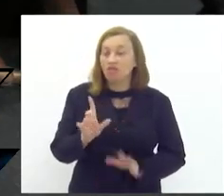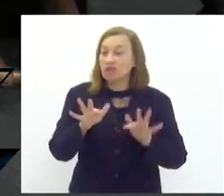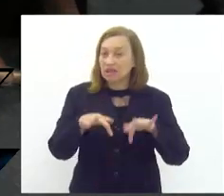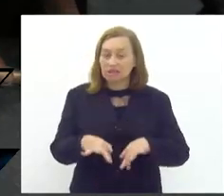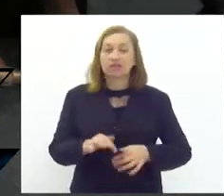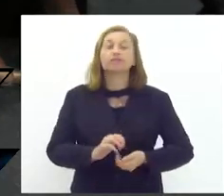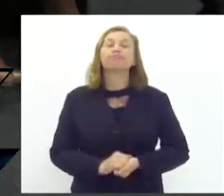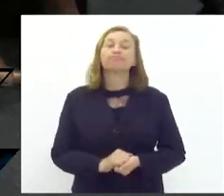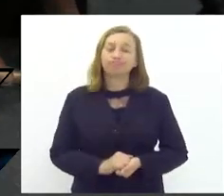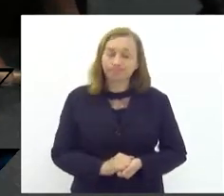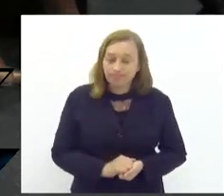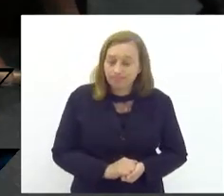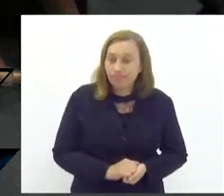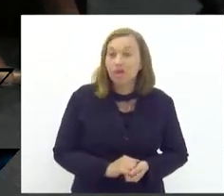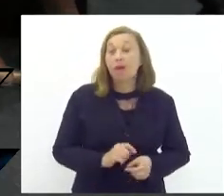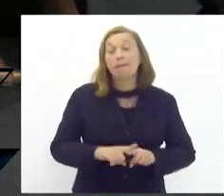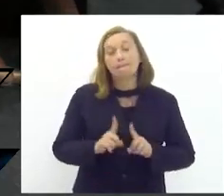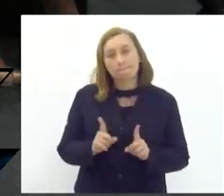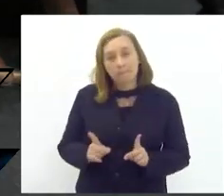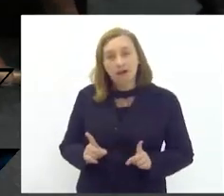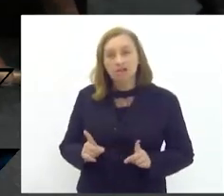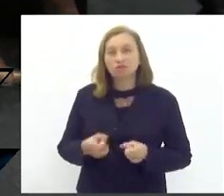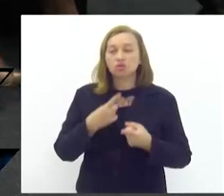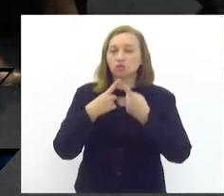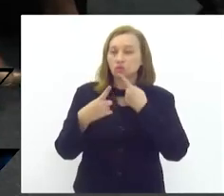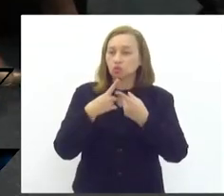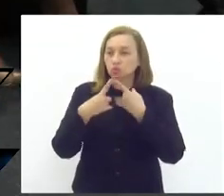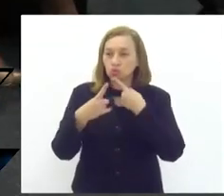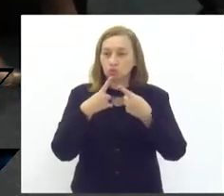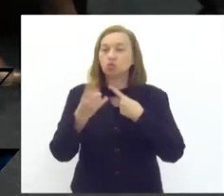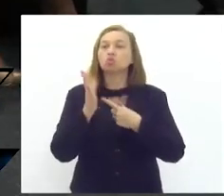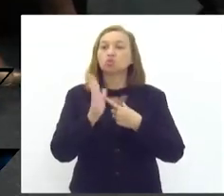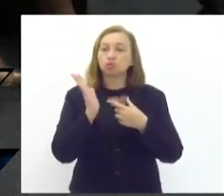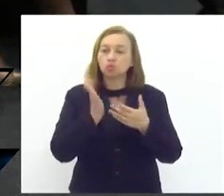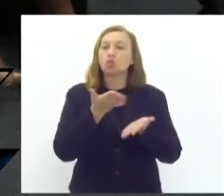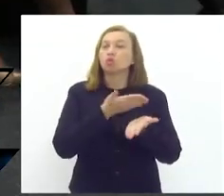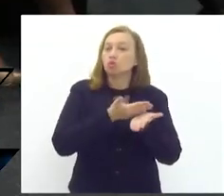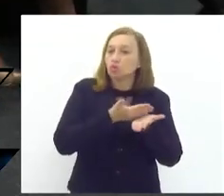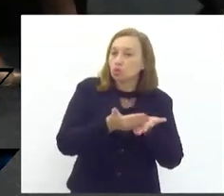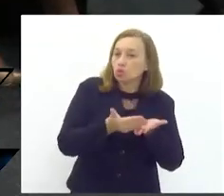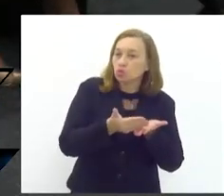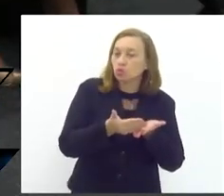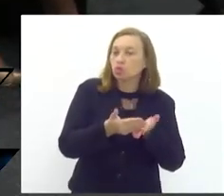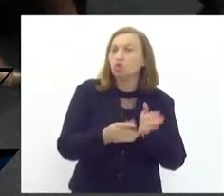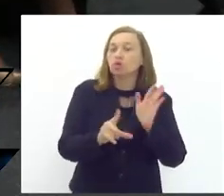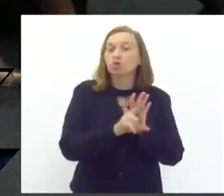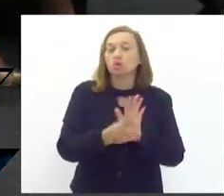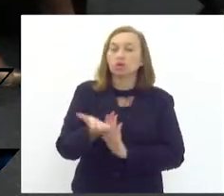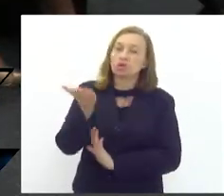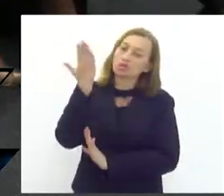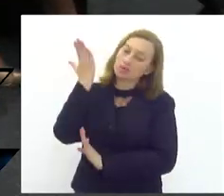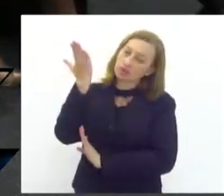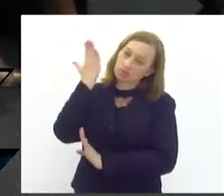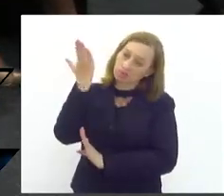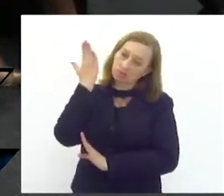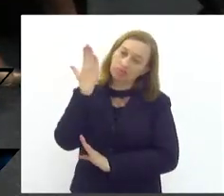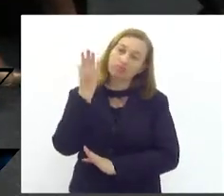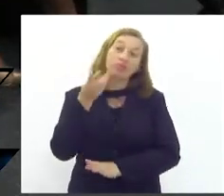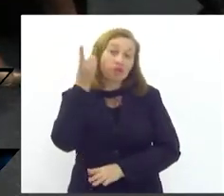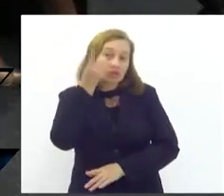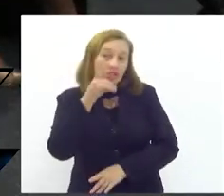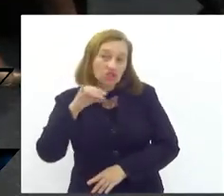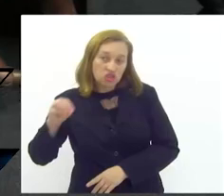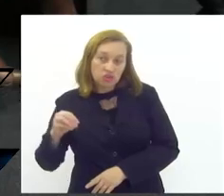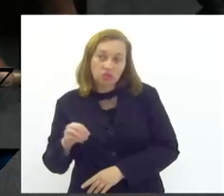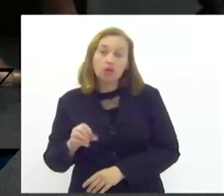que ainda não foram finalizadas mas cujos debates já se iniciaram na legislatura passada Deputado Marcelo Dino